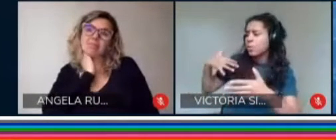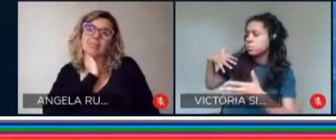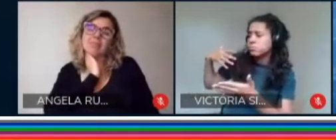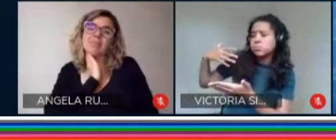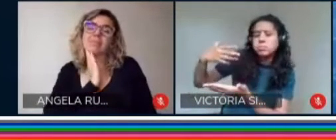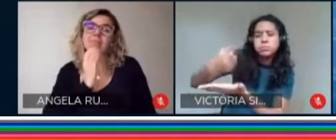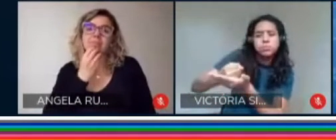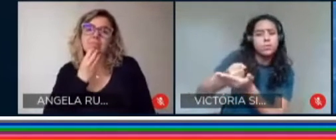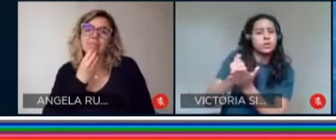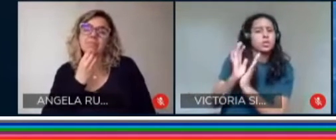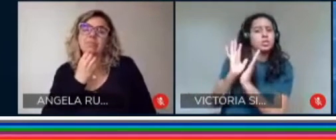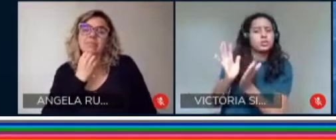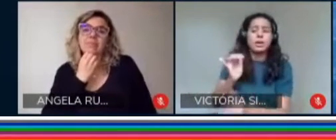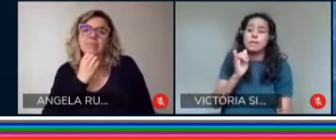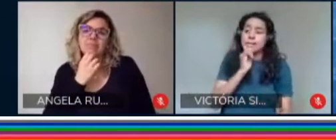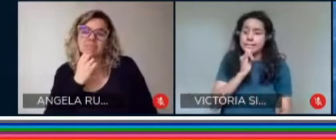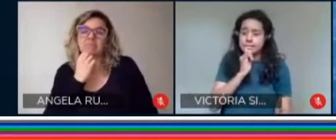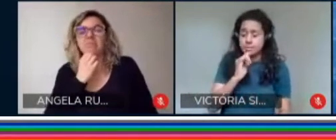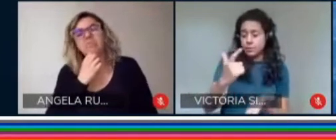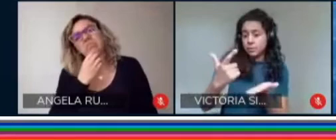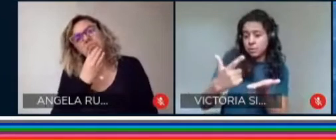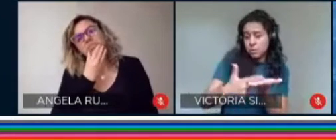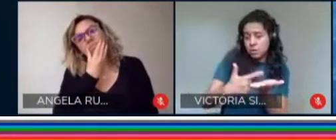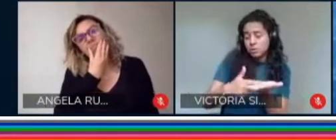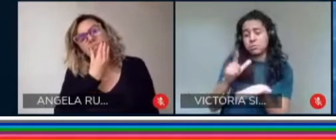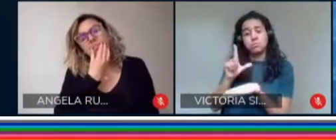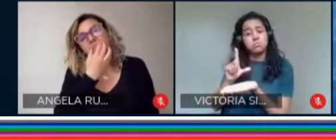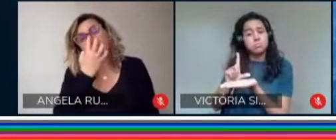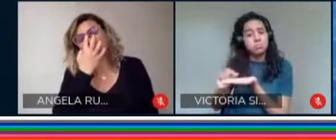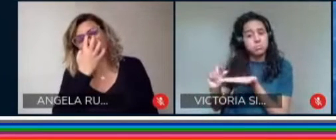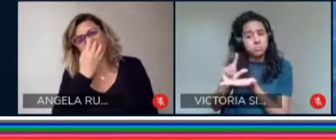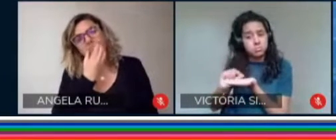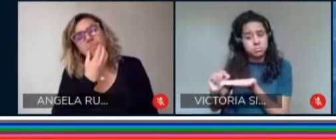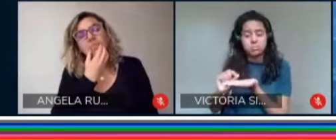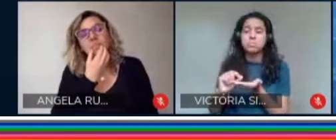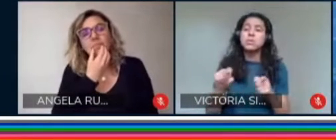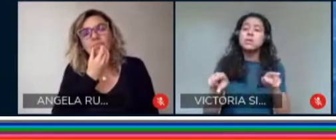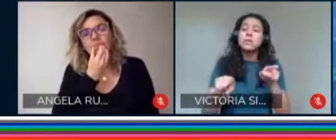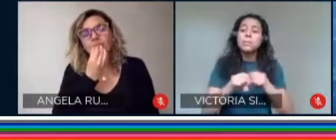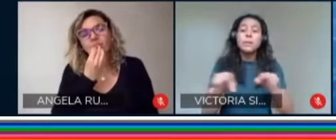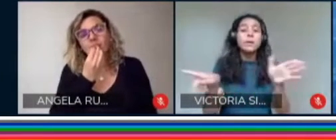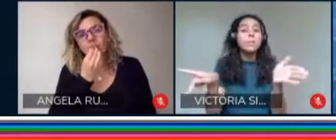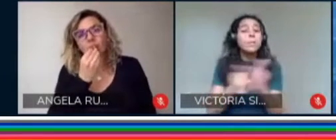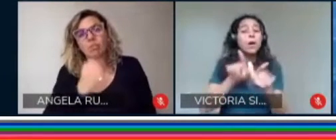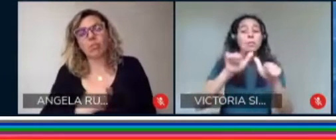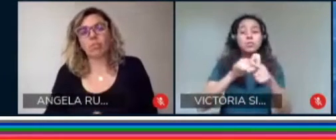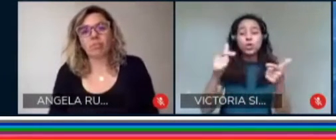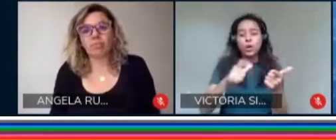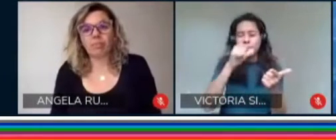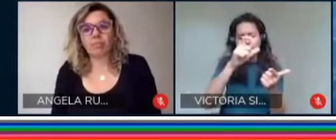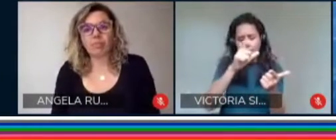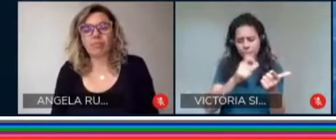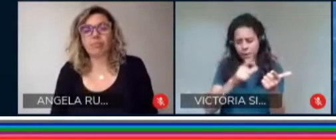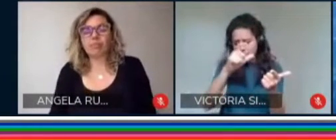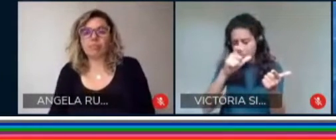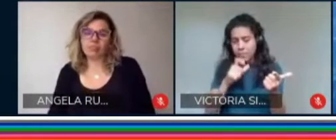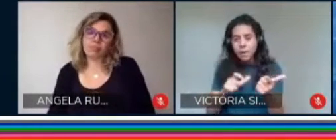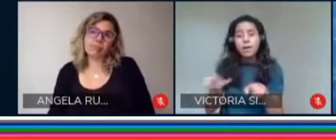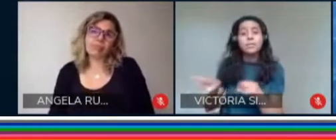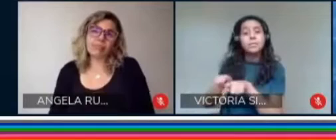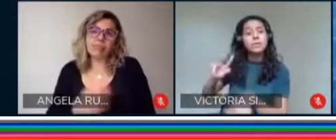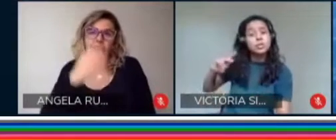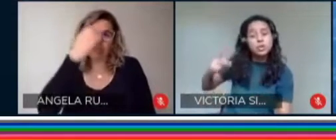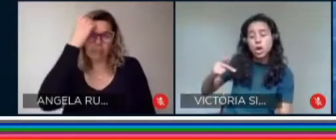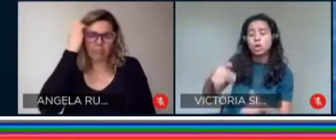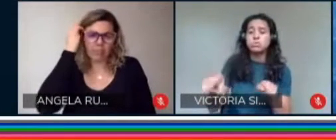tema. Livros, artigos de periódicos, artigos de jornais, registros históricos,